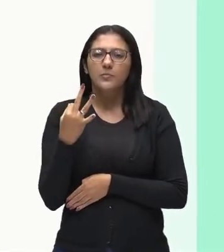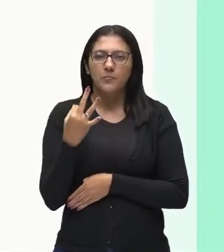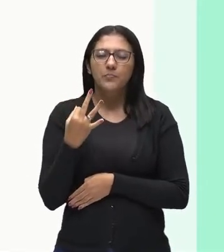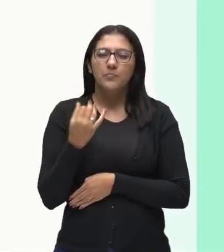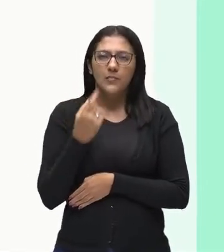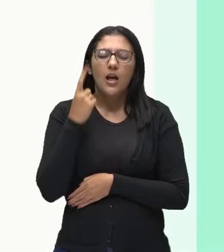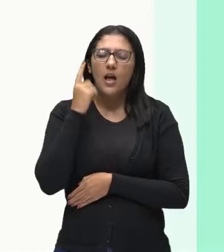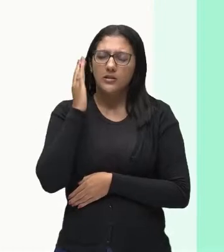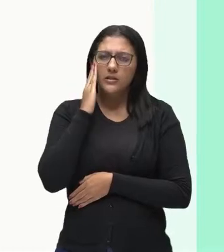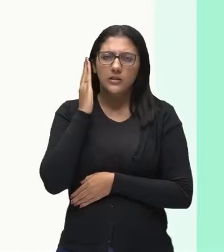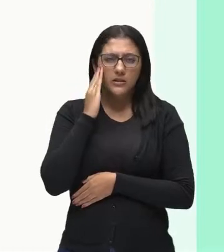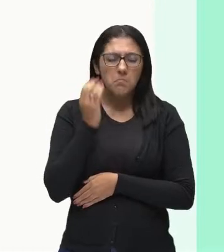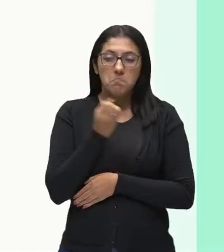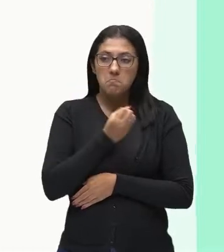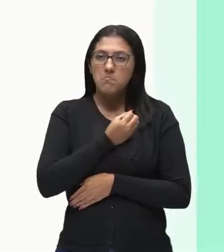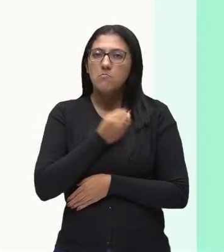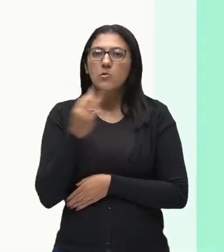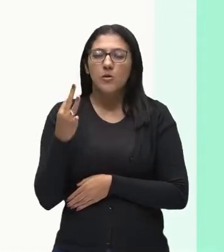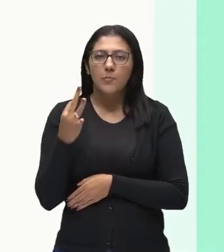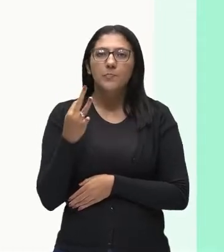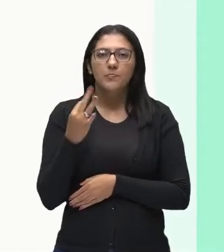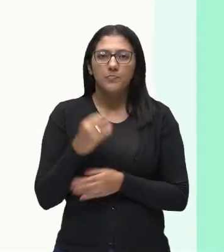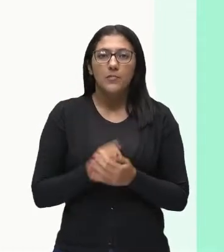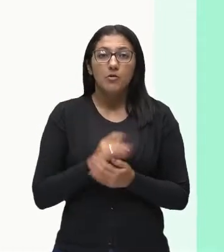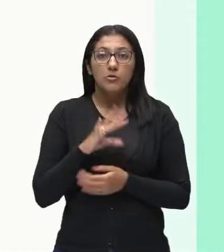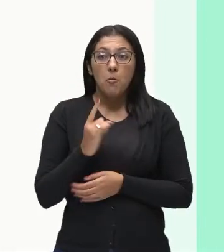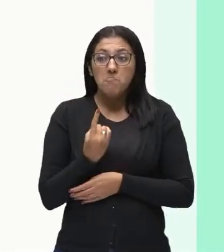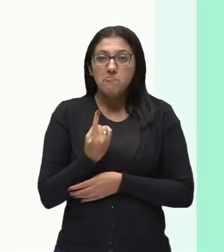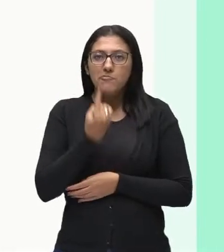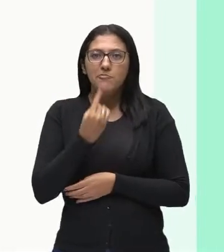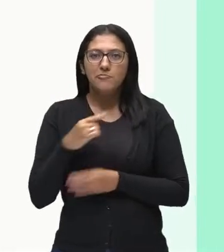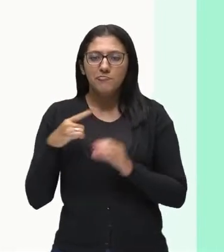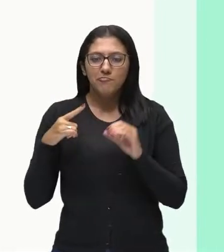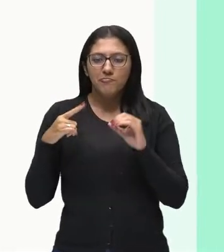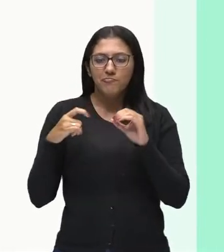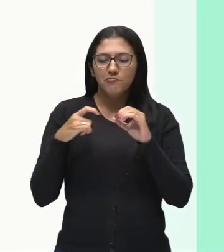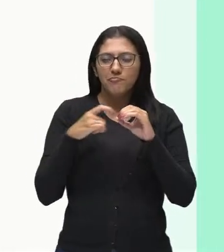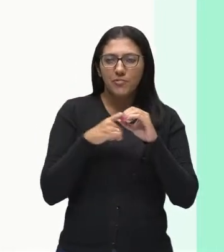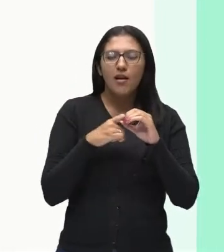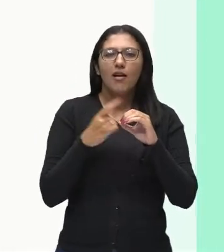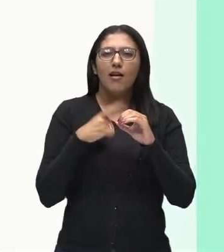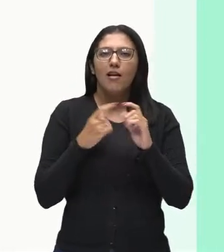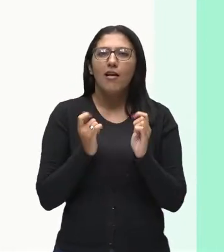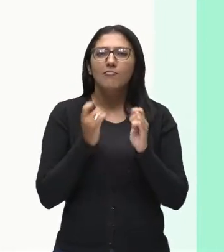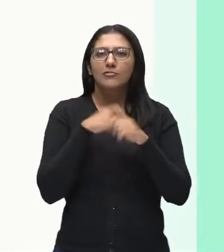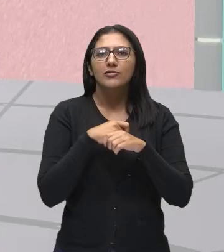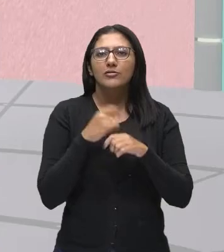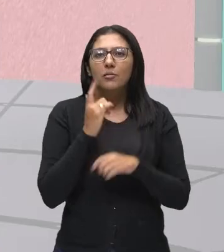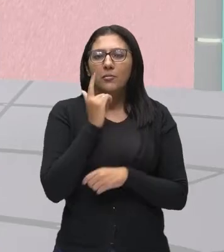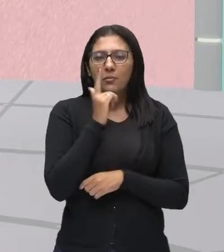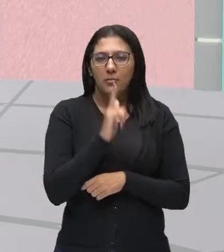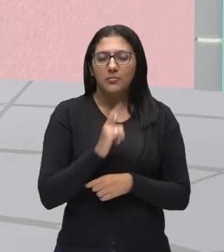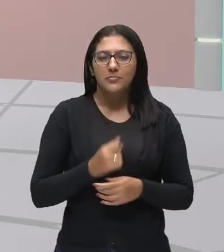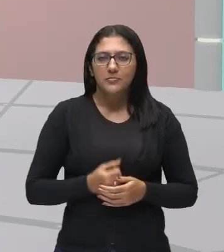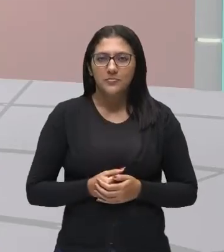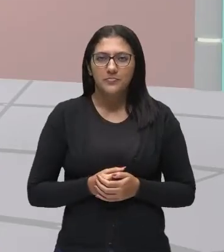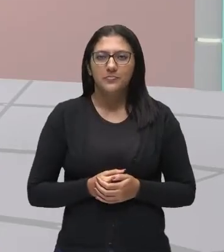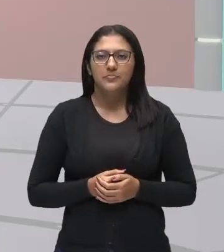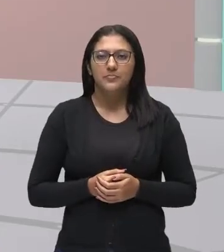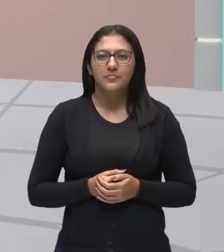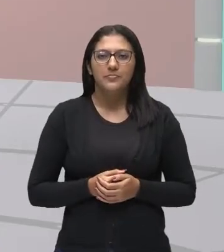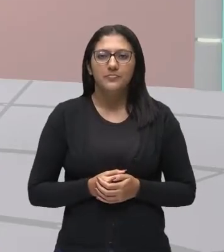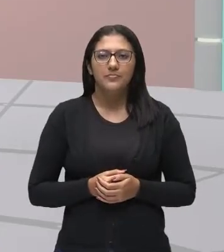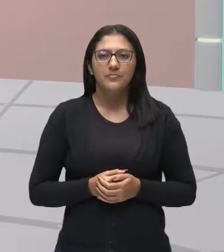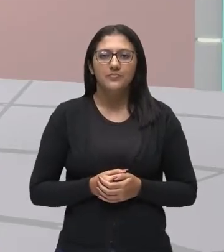muito espermatozoide. Tudo isso para que um deles chegue até o ovócito. Bem,